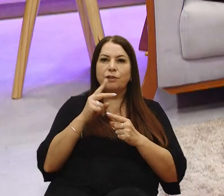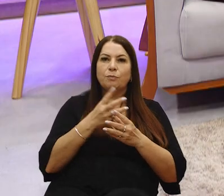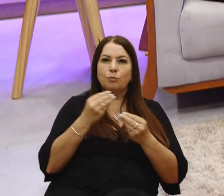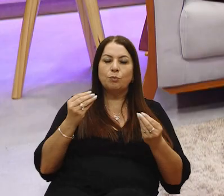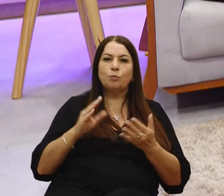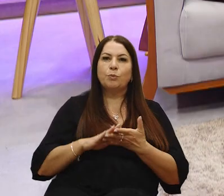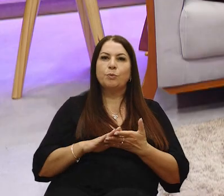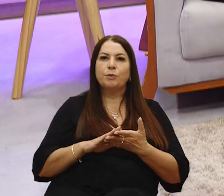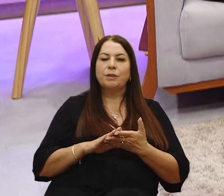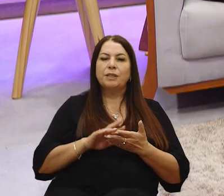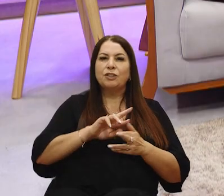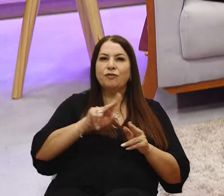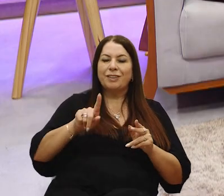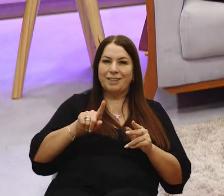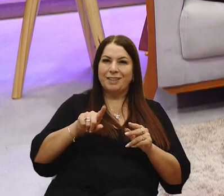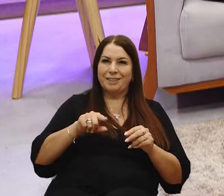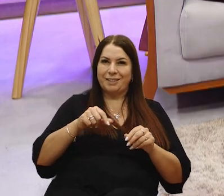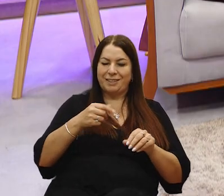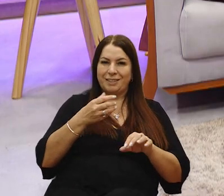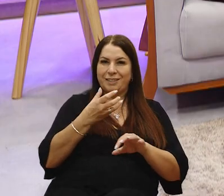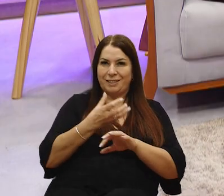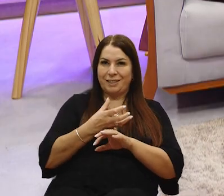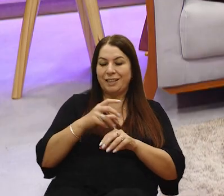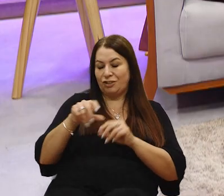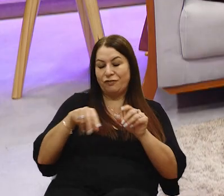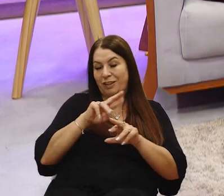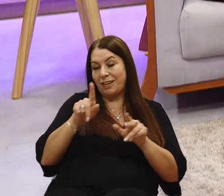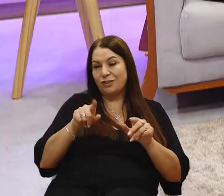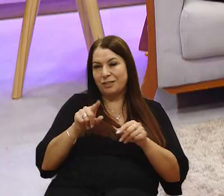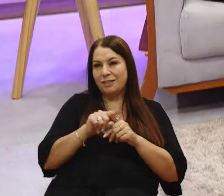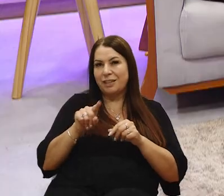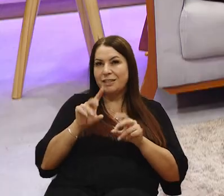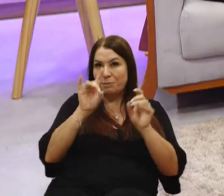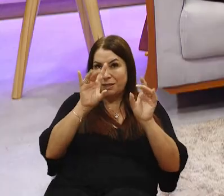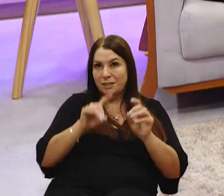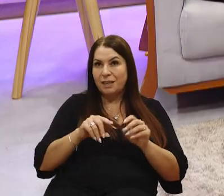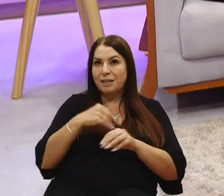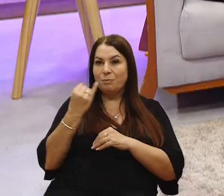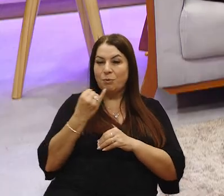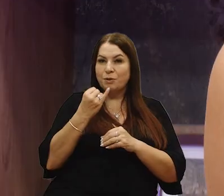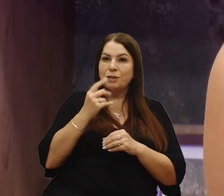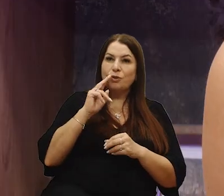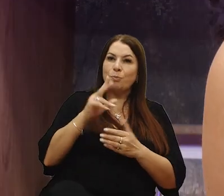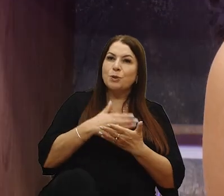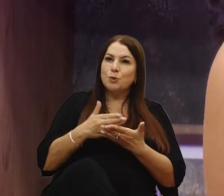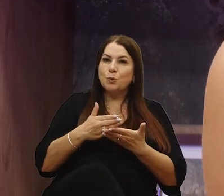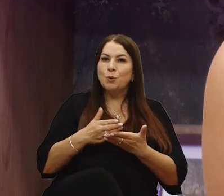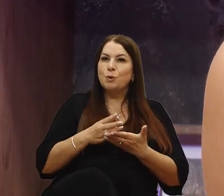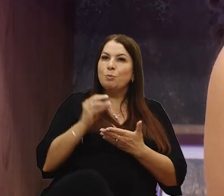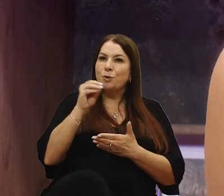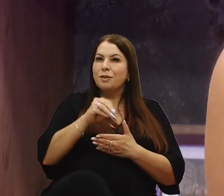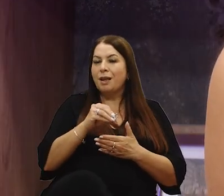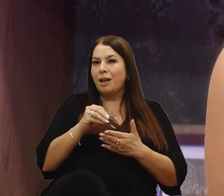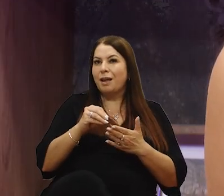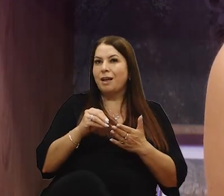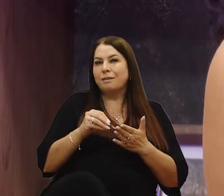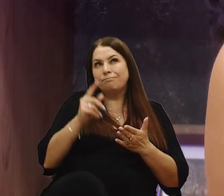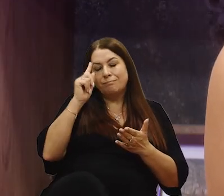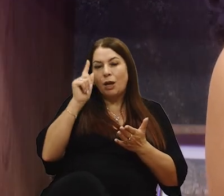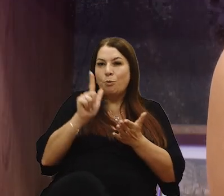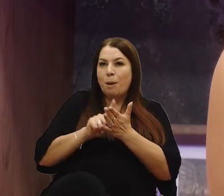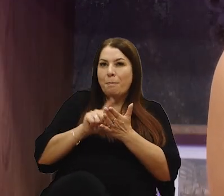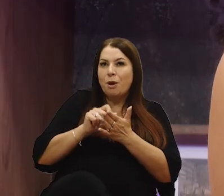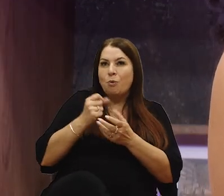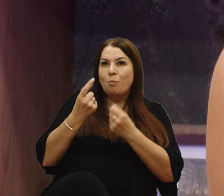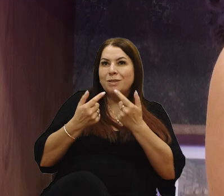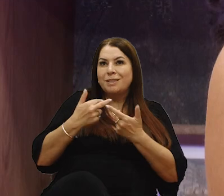em conjunto, porque a gente vê muito que a multidisciplinaridade dentro do lipedema é fundamental. E a gente começou a colocar